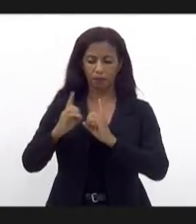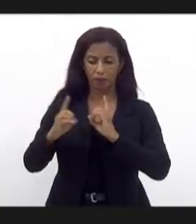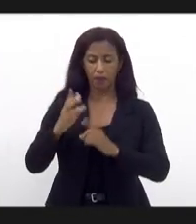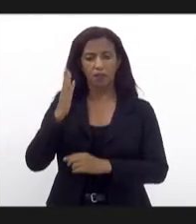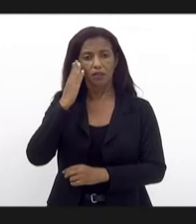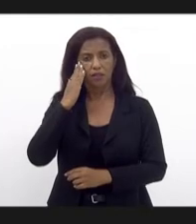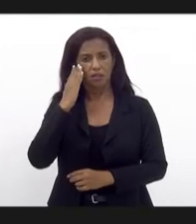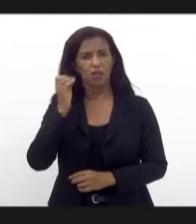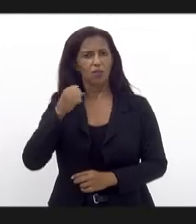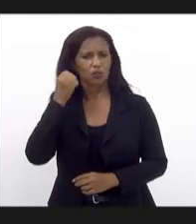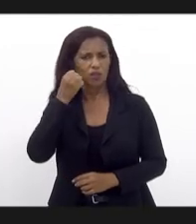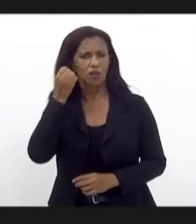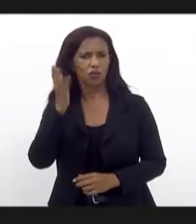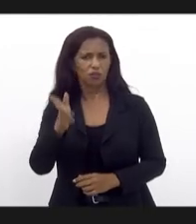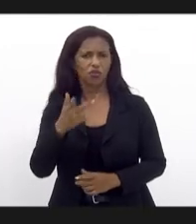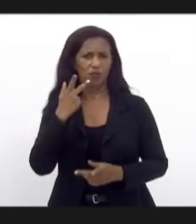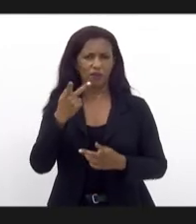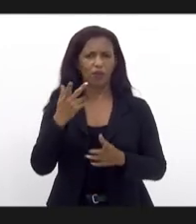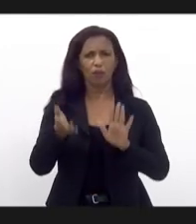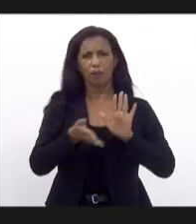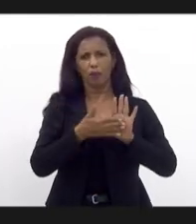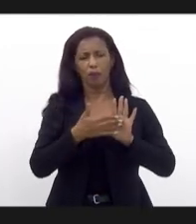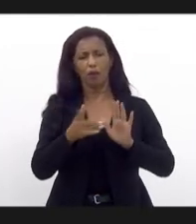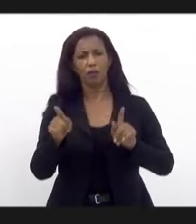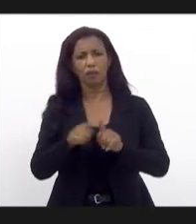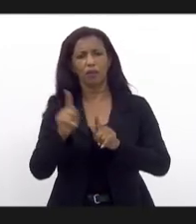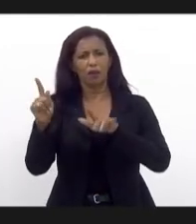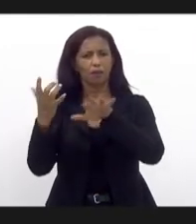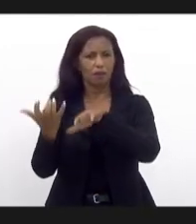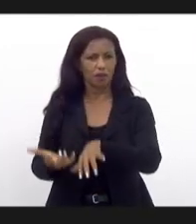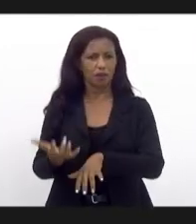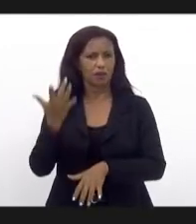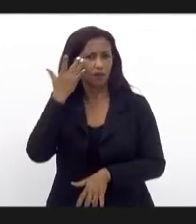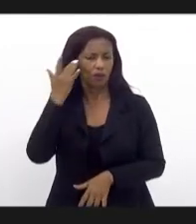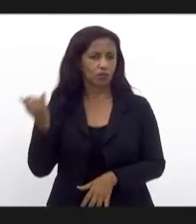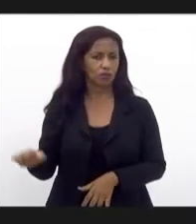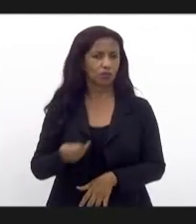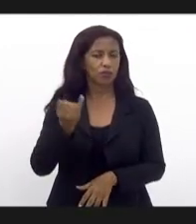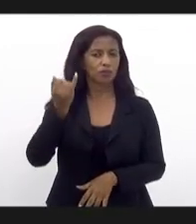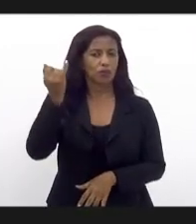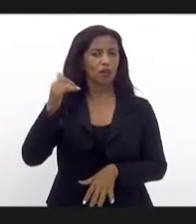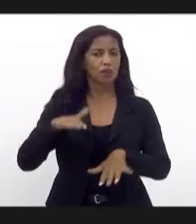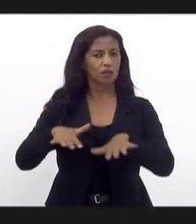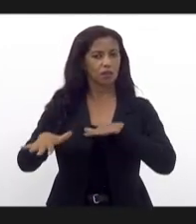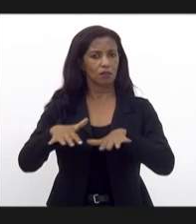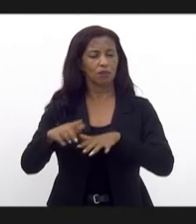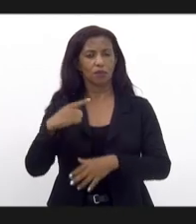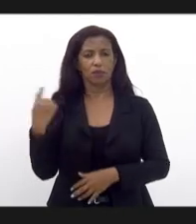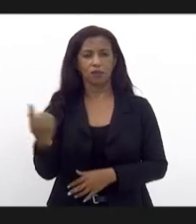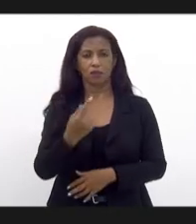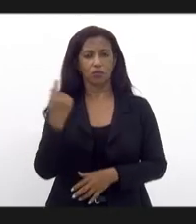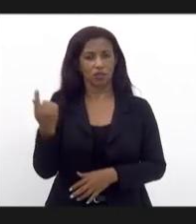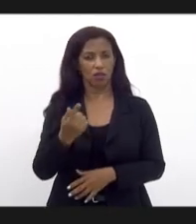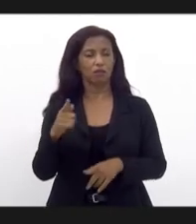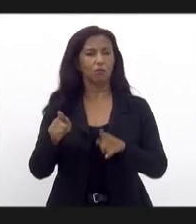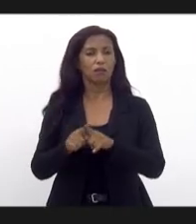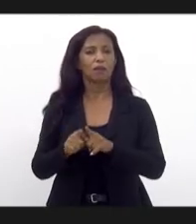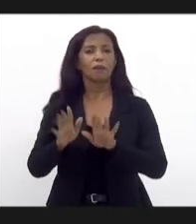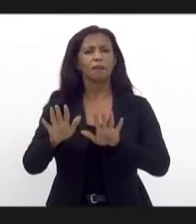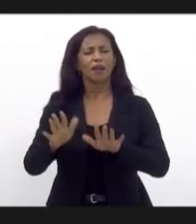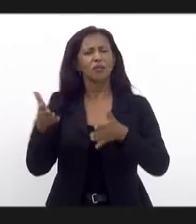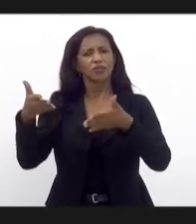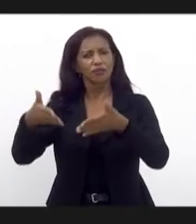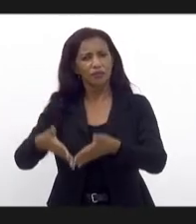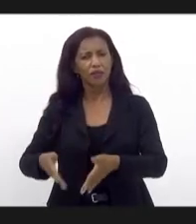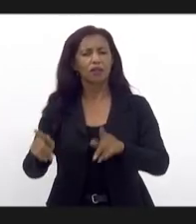senador Portinho já propôs alguma coisa lá em Brasília, acho muito importante essa mobilização geral lá em Brasília, mas